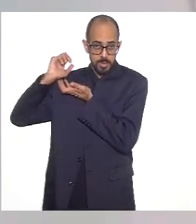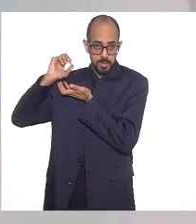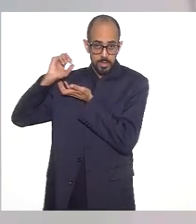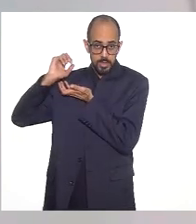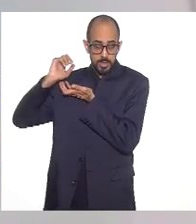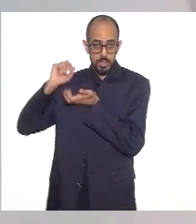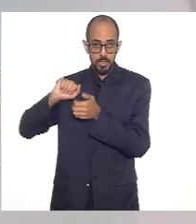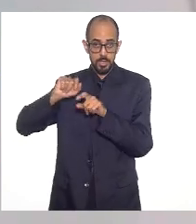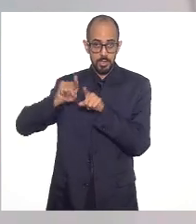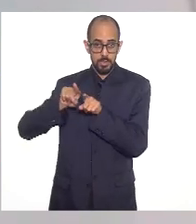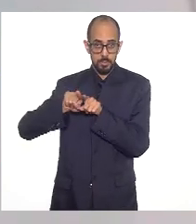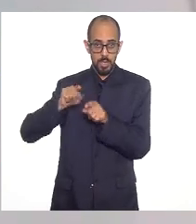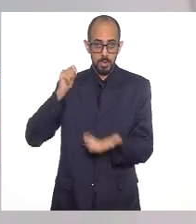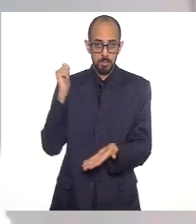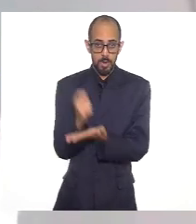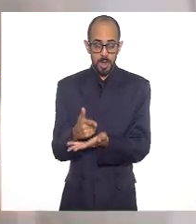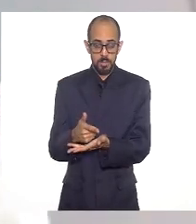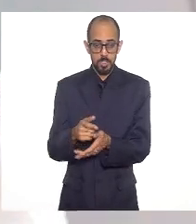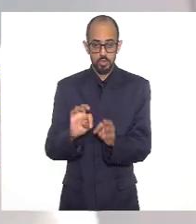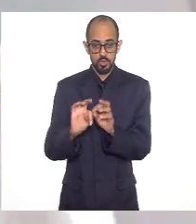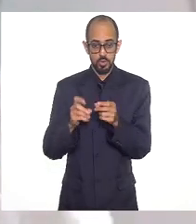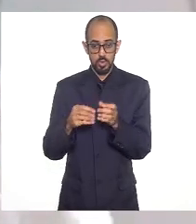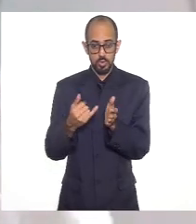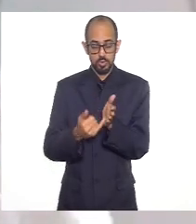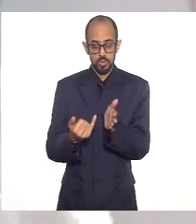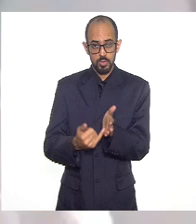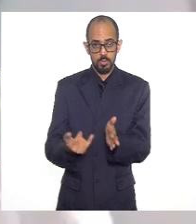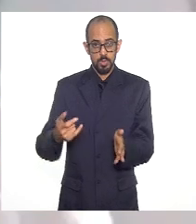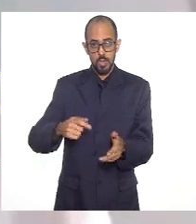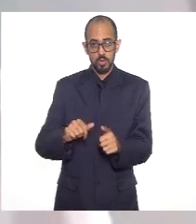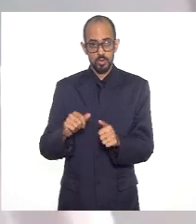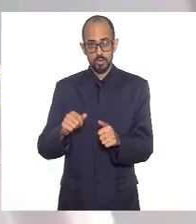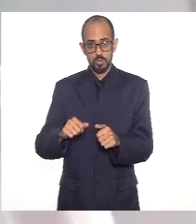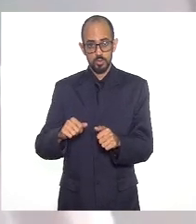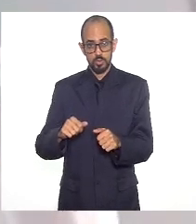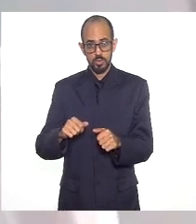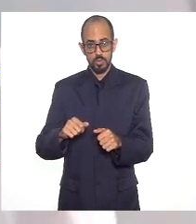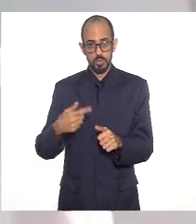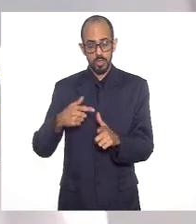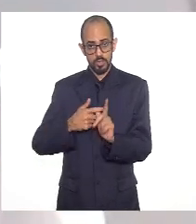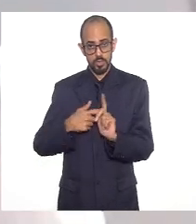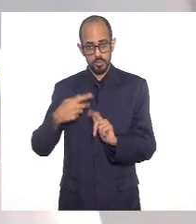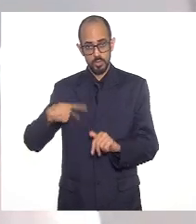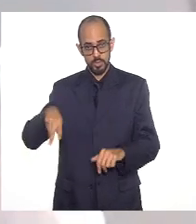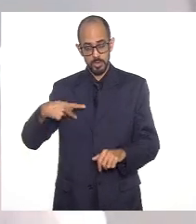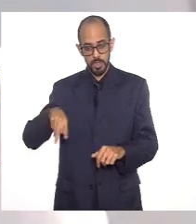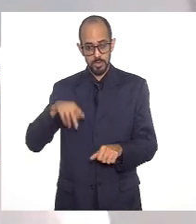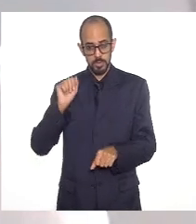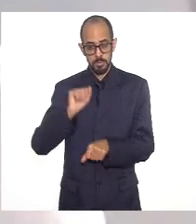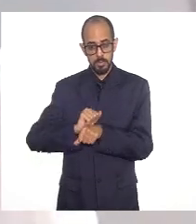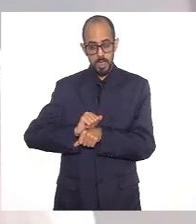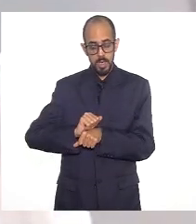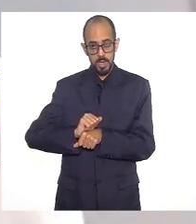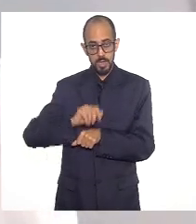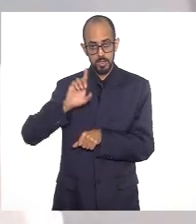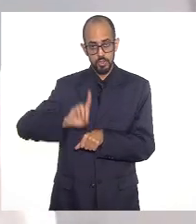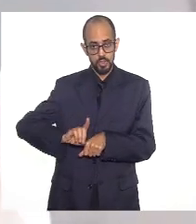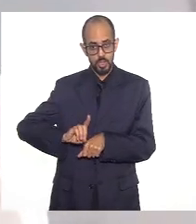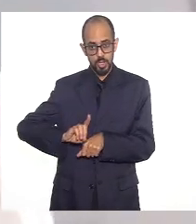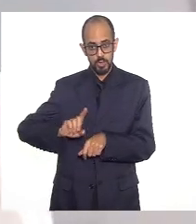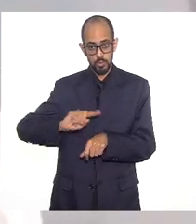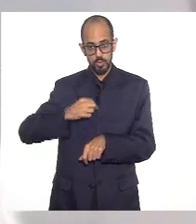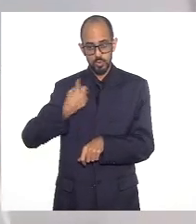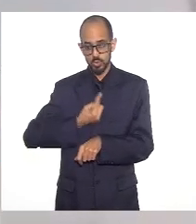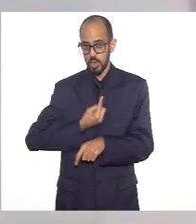tributos até o final do mês, secar esse direito dos nossos trabalhadores não